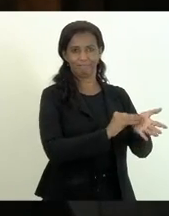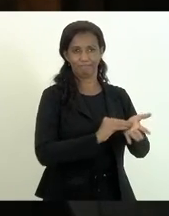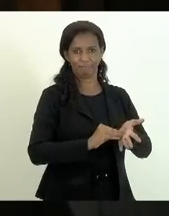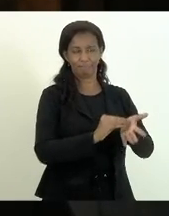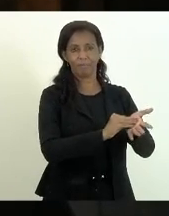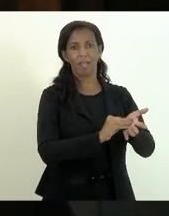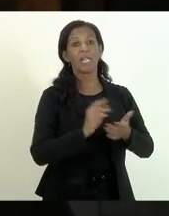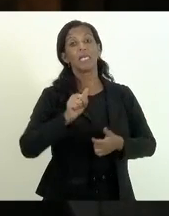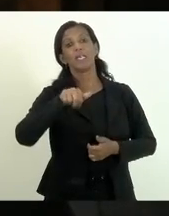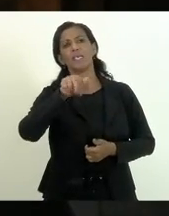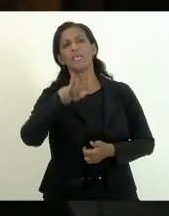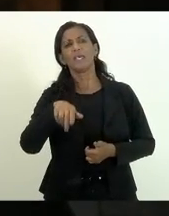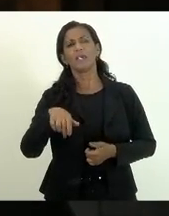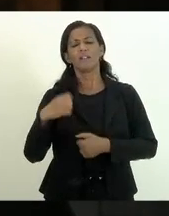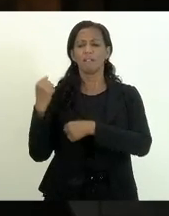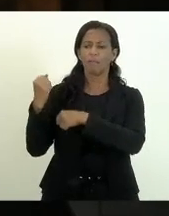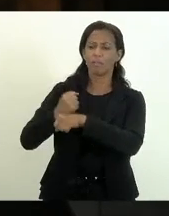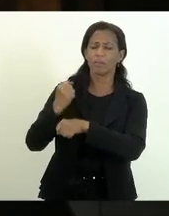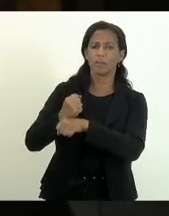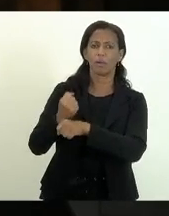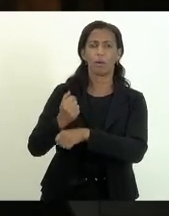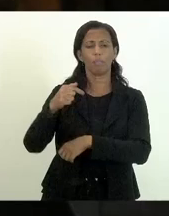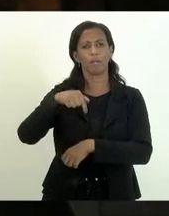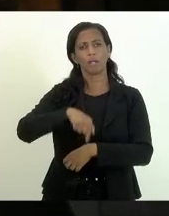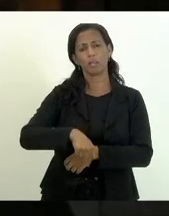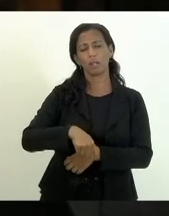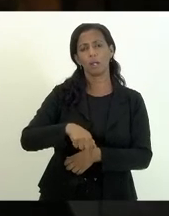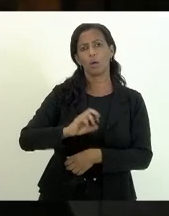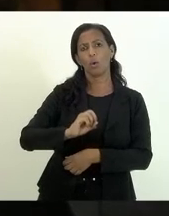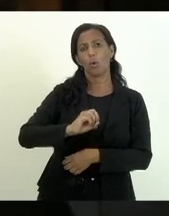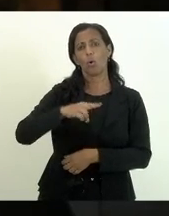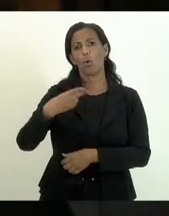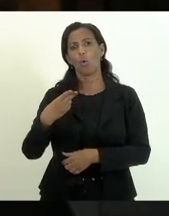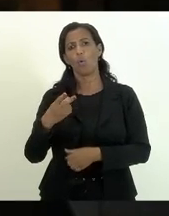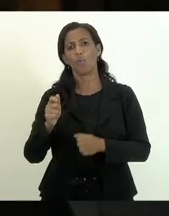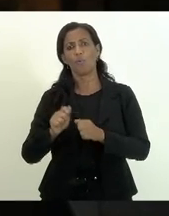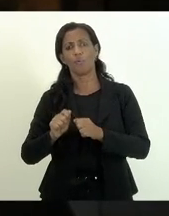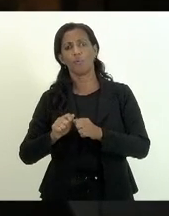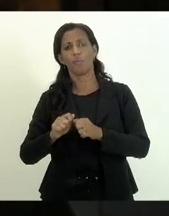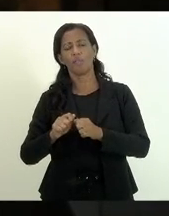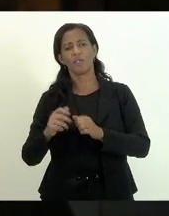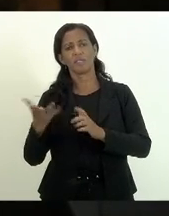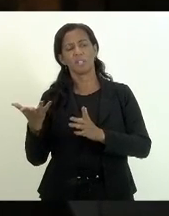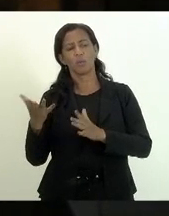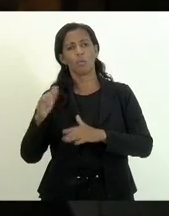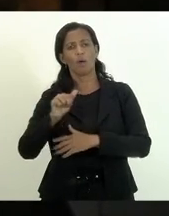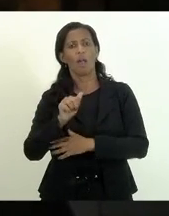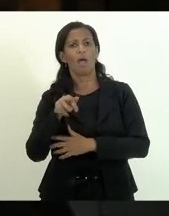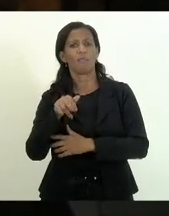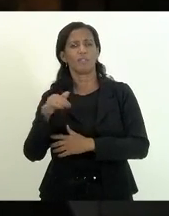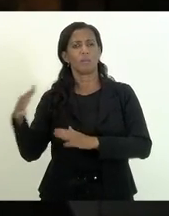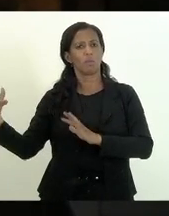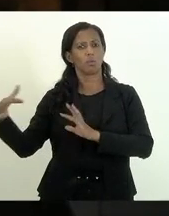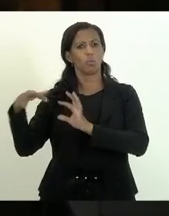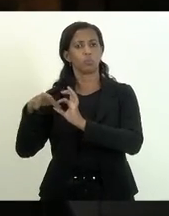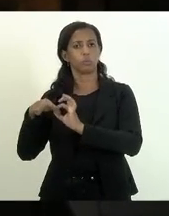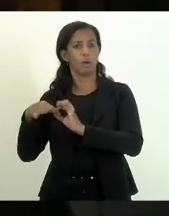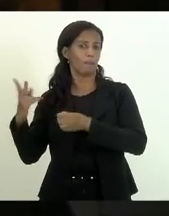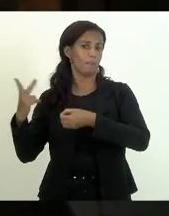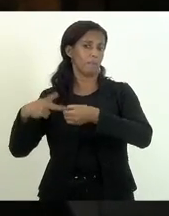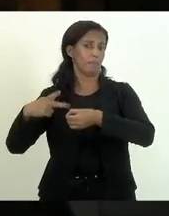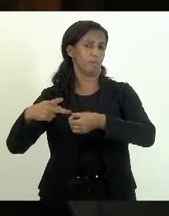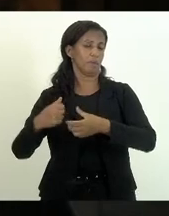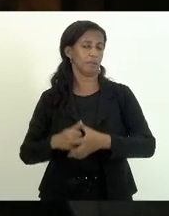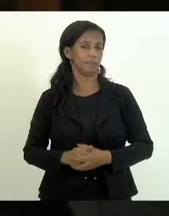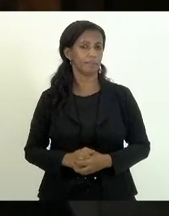quem decide se vai construir aqui ou vai fazer um leasing em uma fretamento apertou